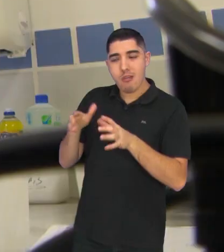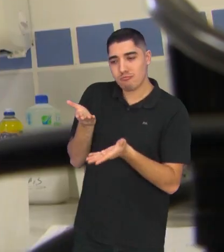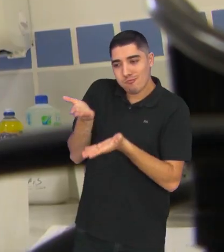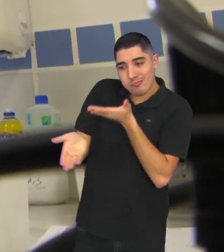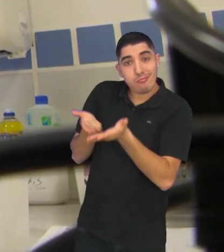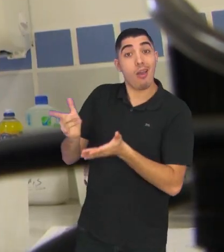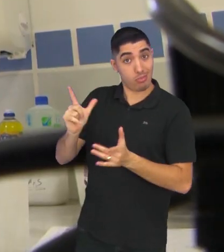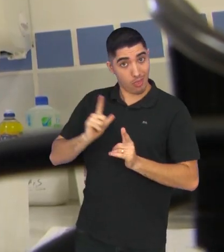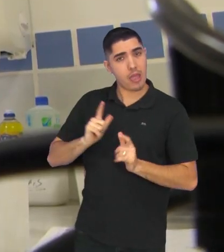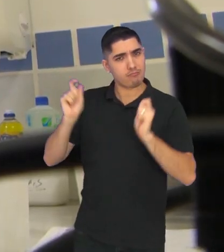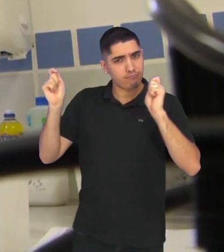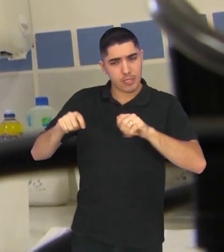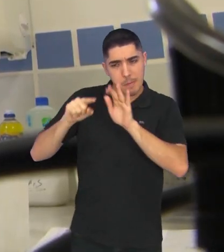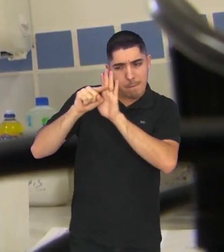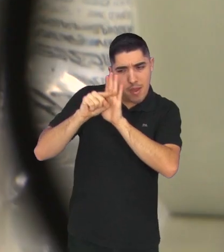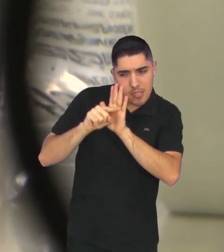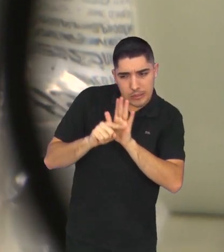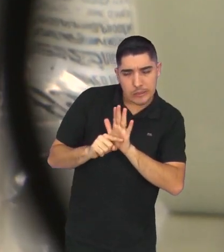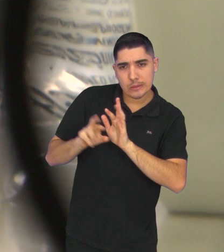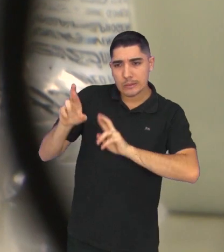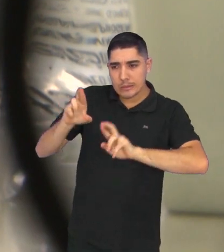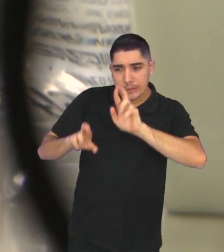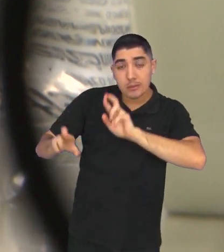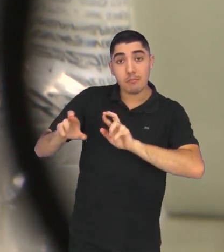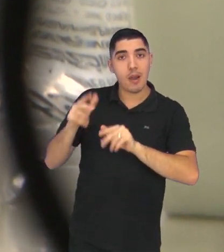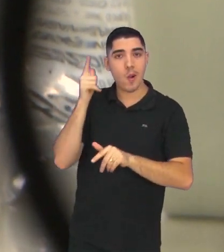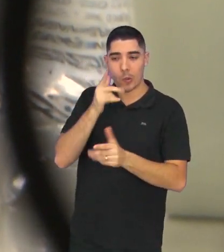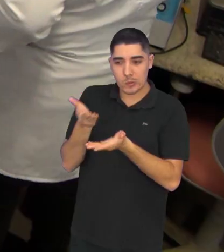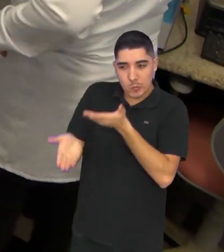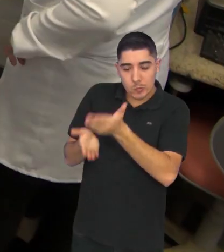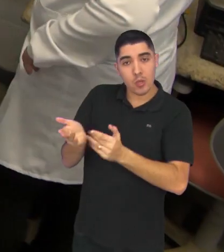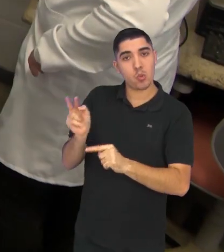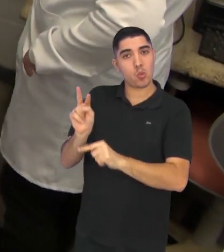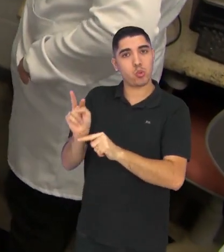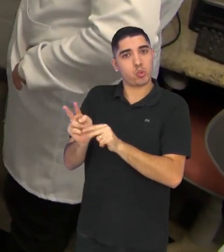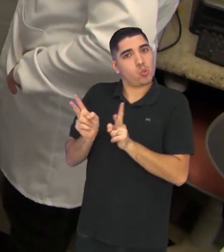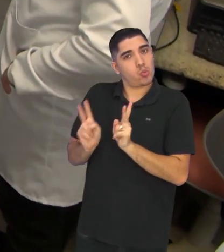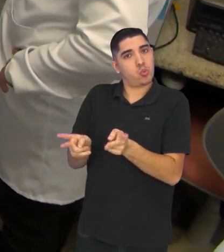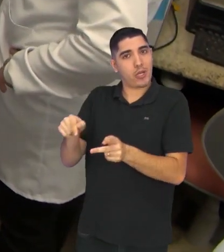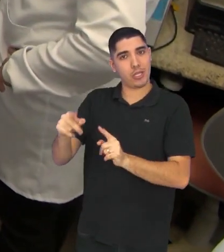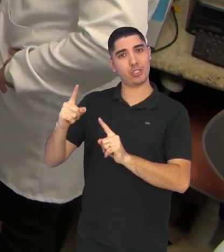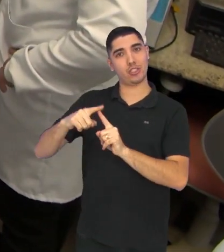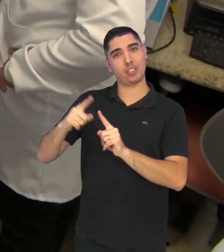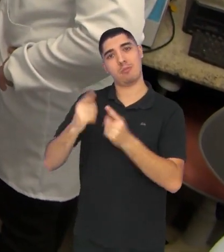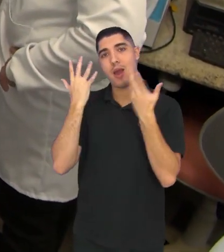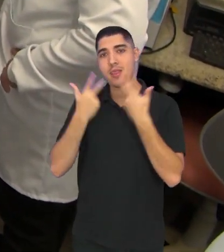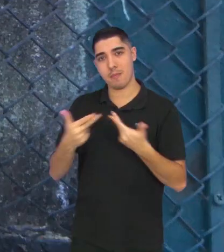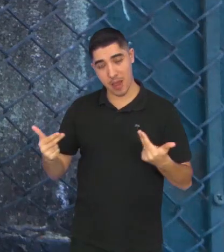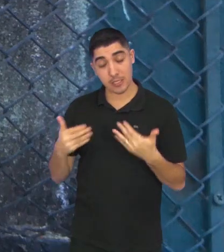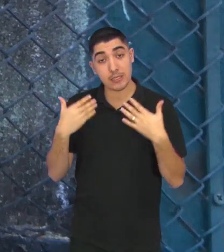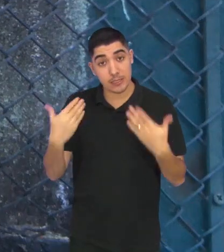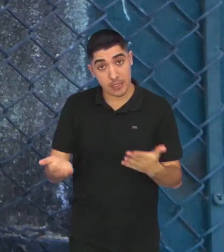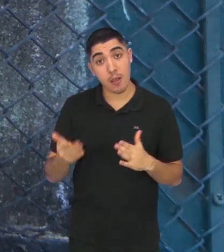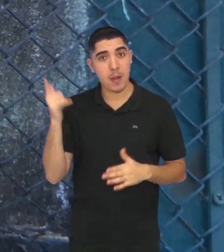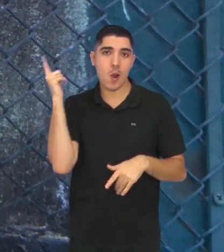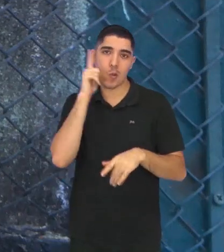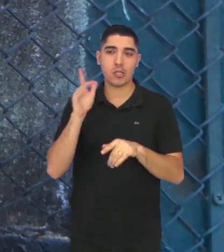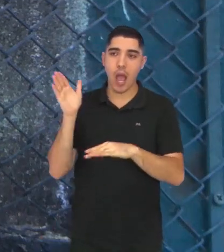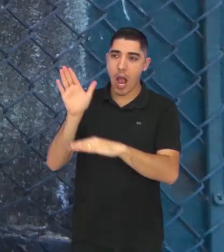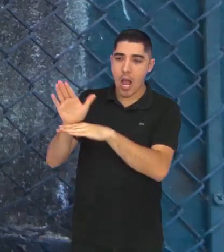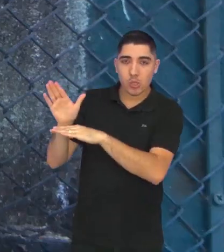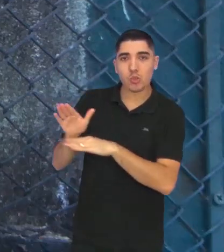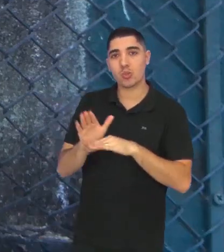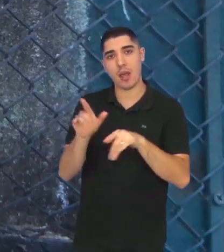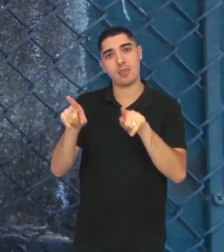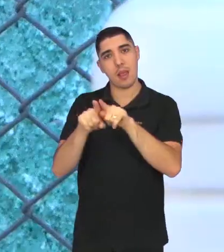silvestres? Realizar pesquisas, viabilizar a conservação das espécies e colaborar para a manutenção da